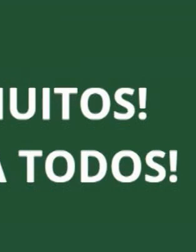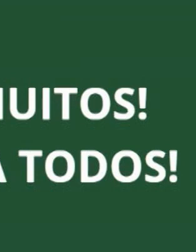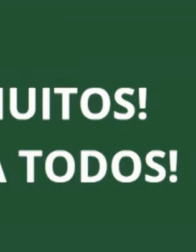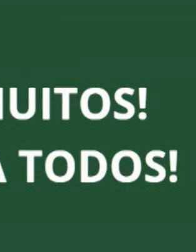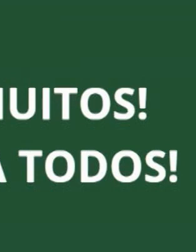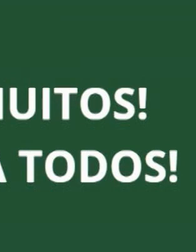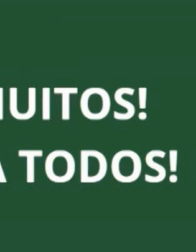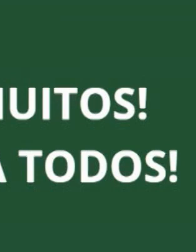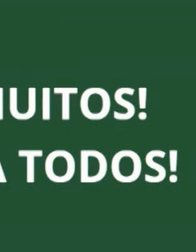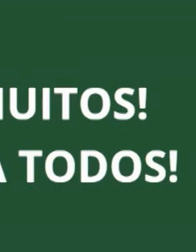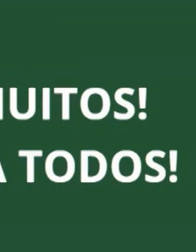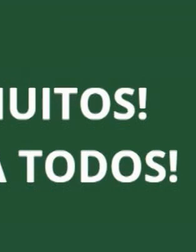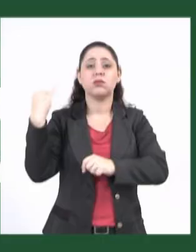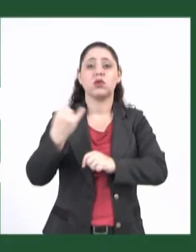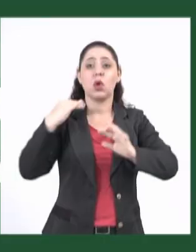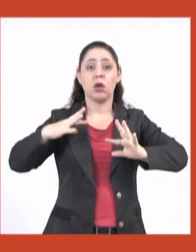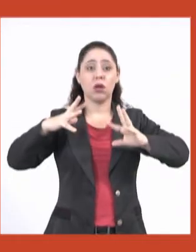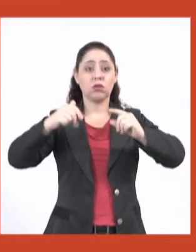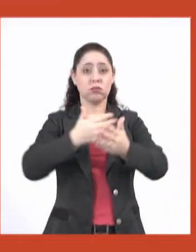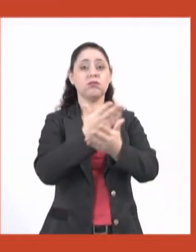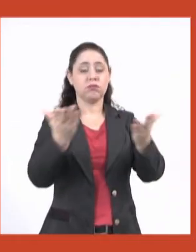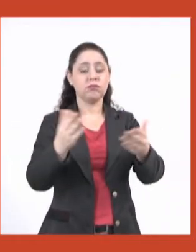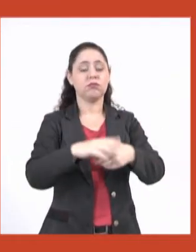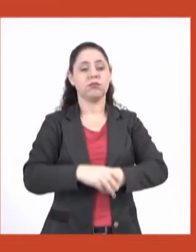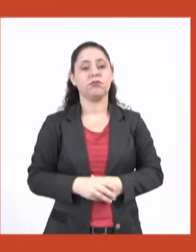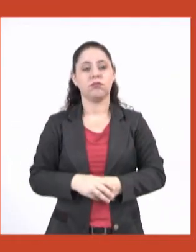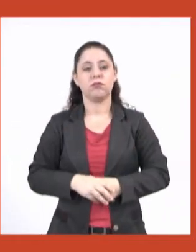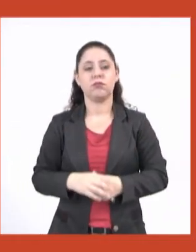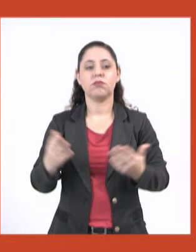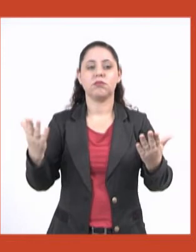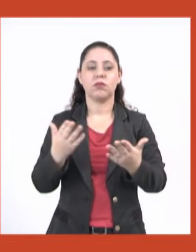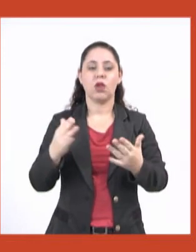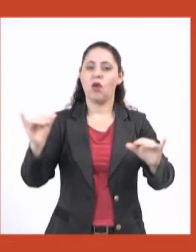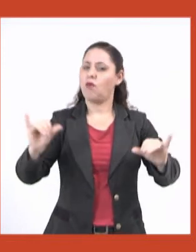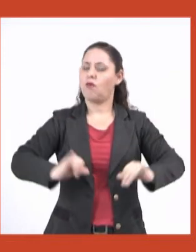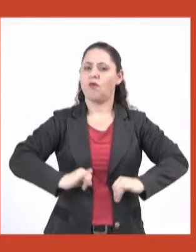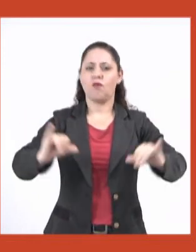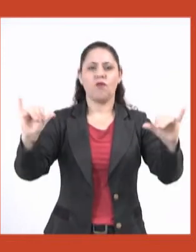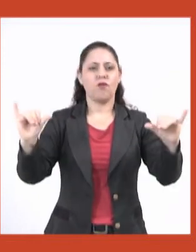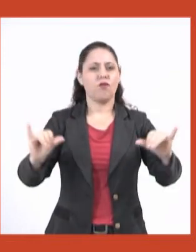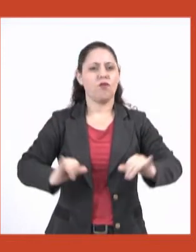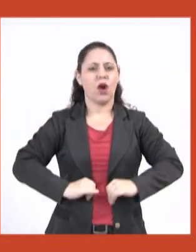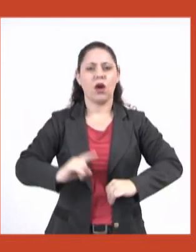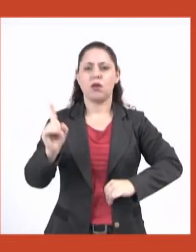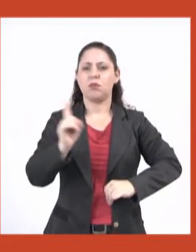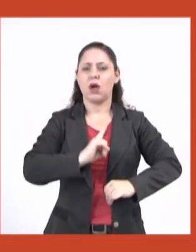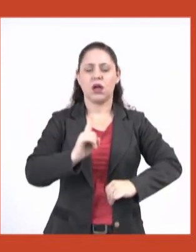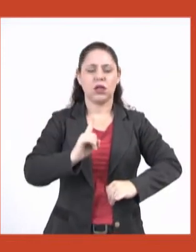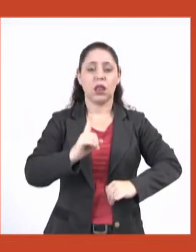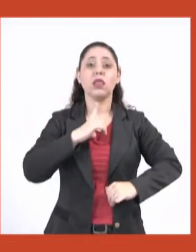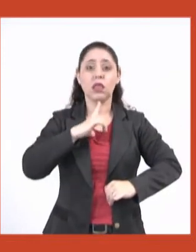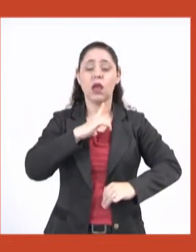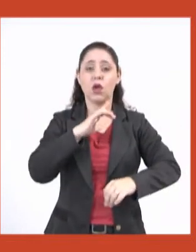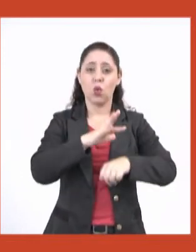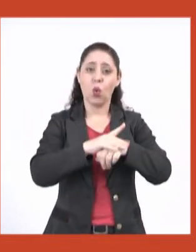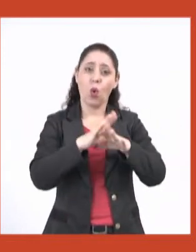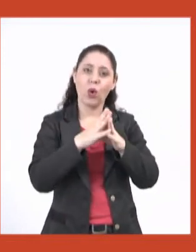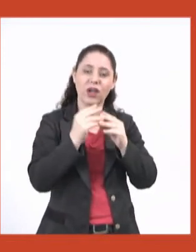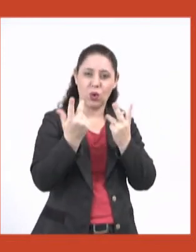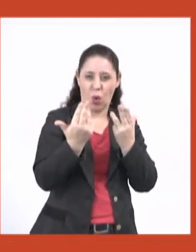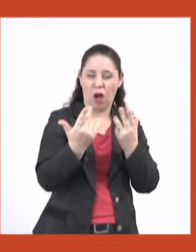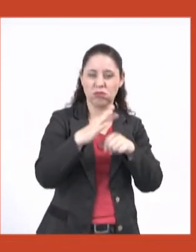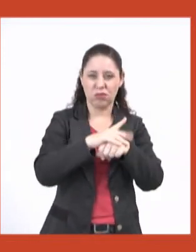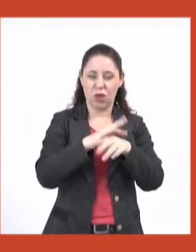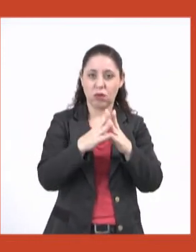muitos, importante para todo mundo, né? Então, a gente deixa aqui que fome não se anestesia, fome se cura. Então, isso precisa